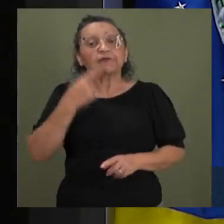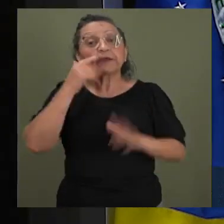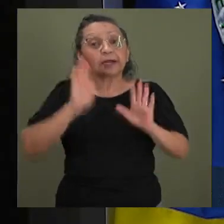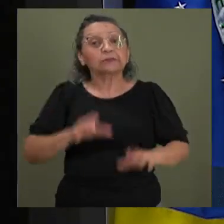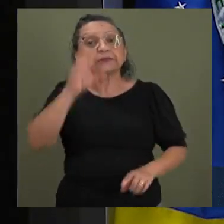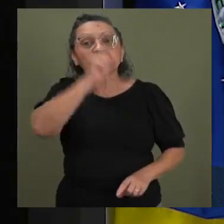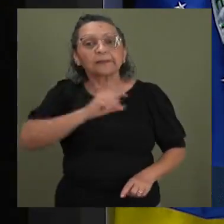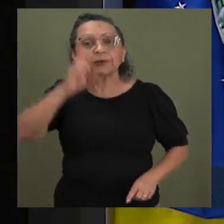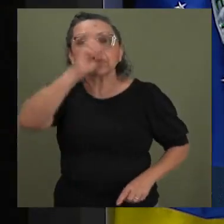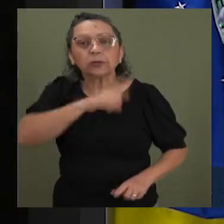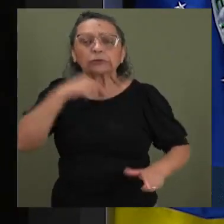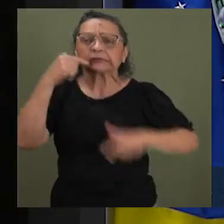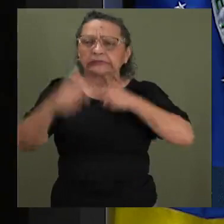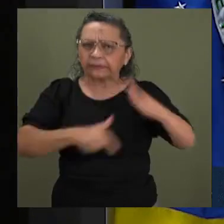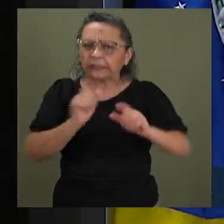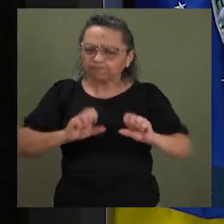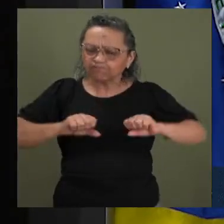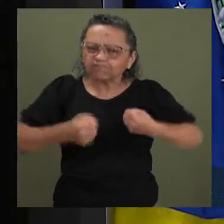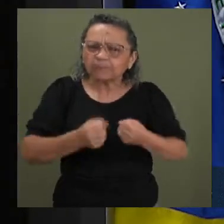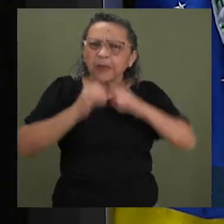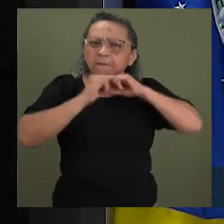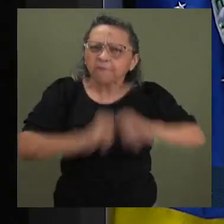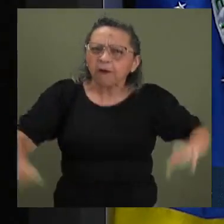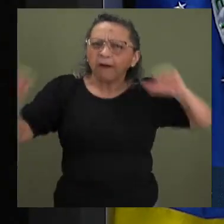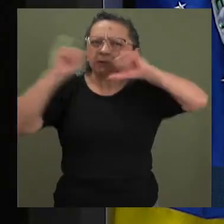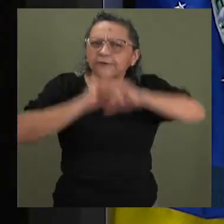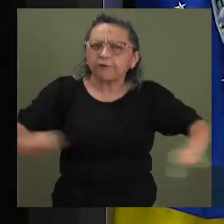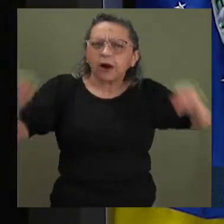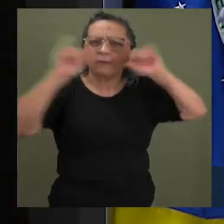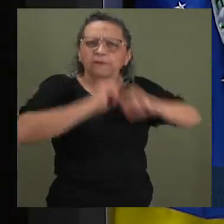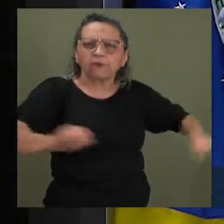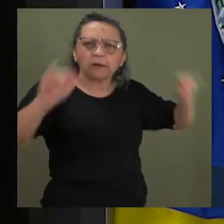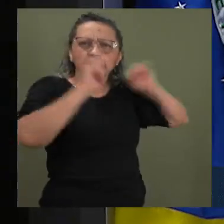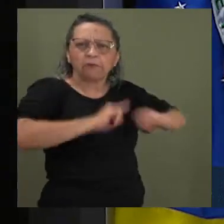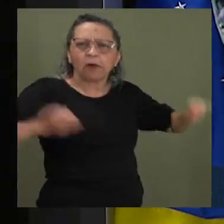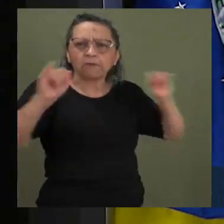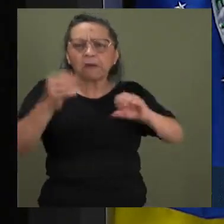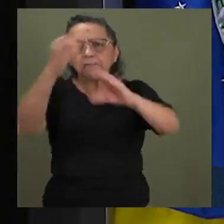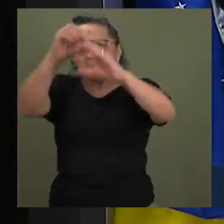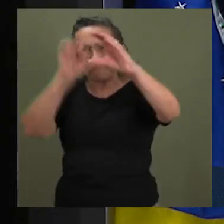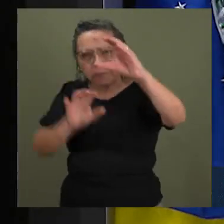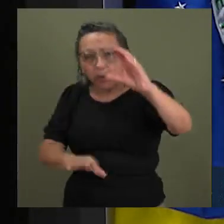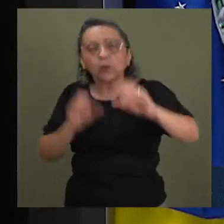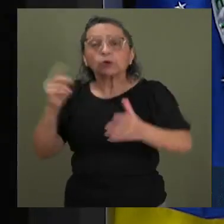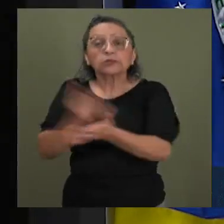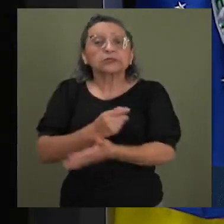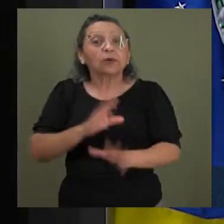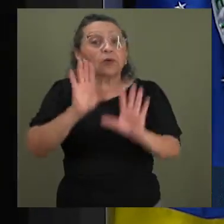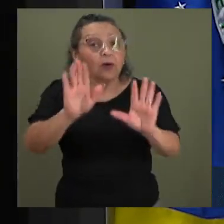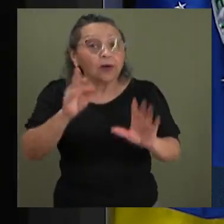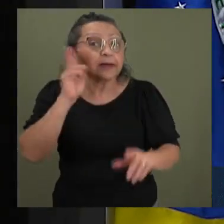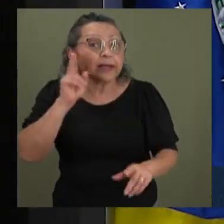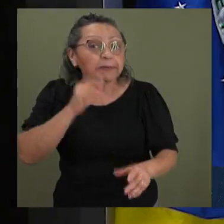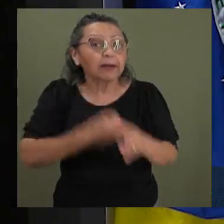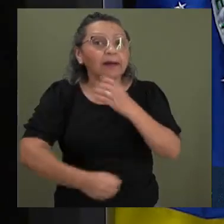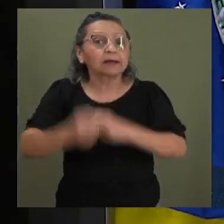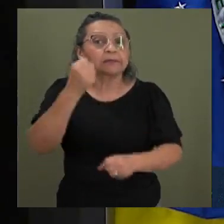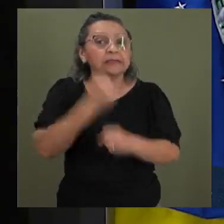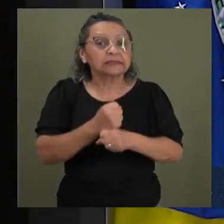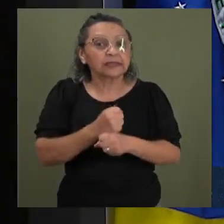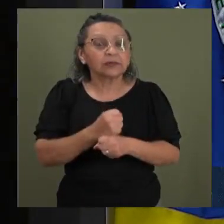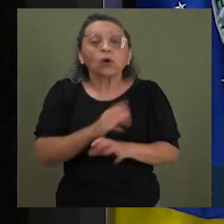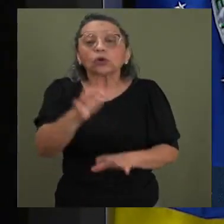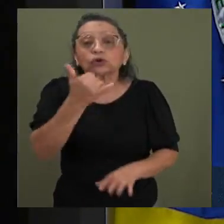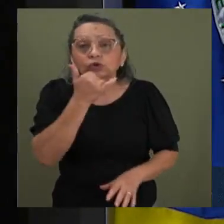semana trabalhando, informando a população do que aconteceu. Não esqueça que no ano passado, aliás, na